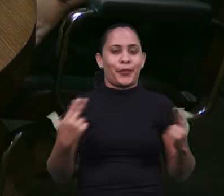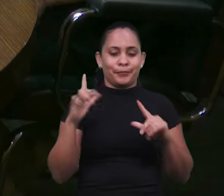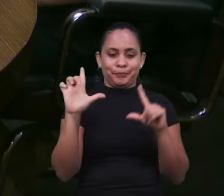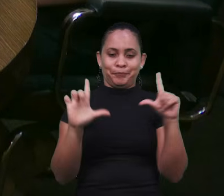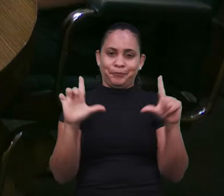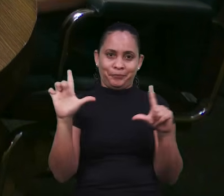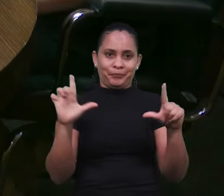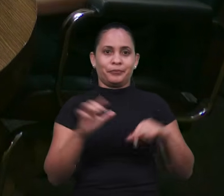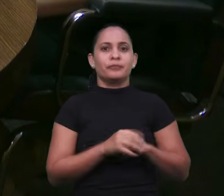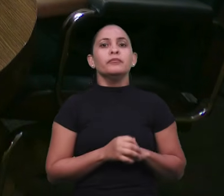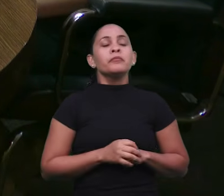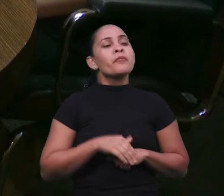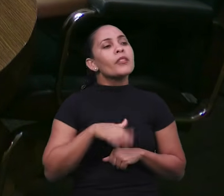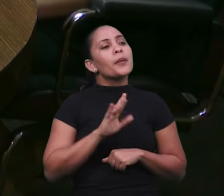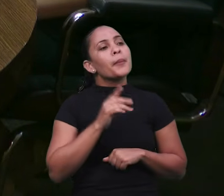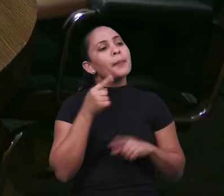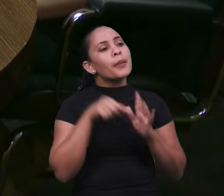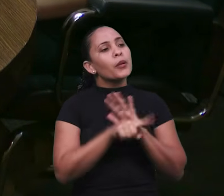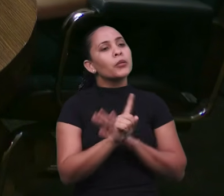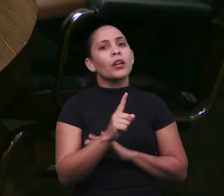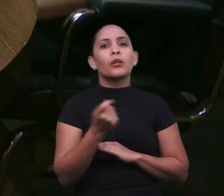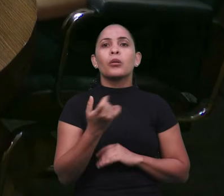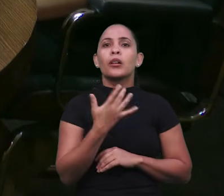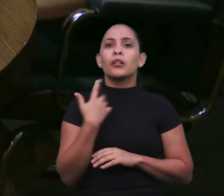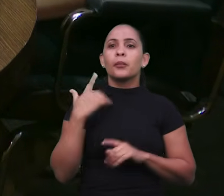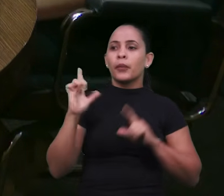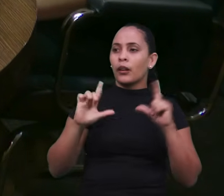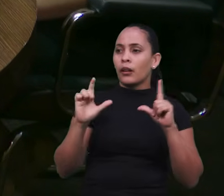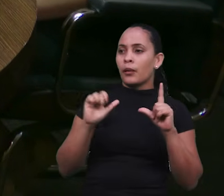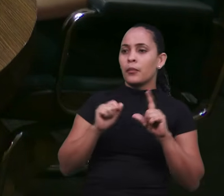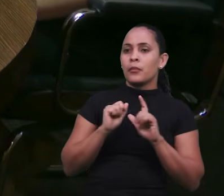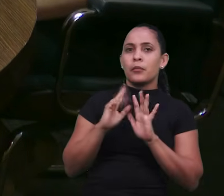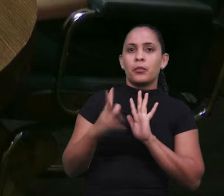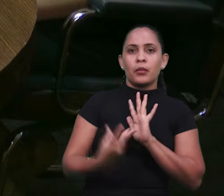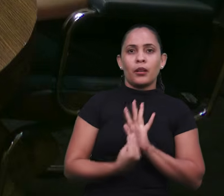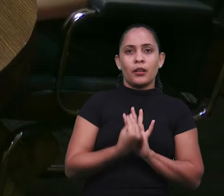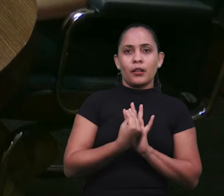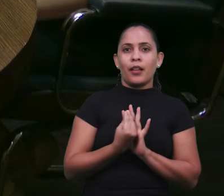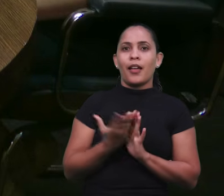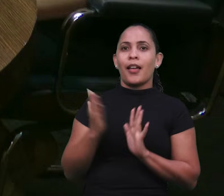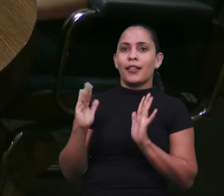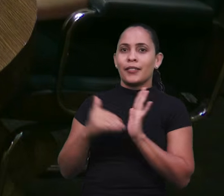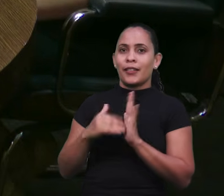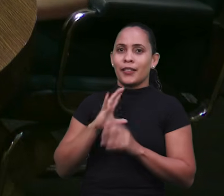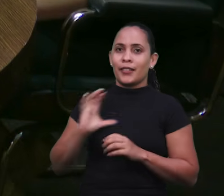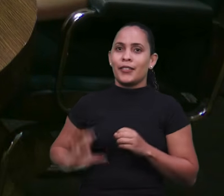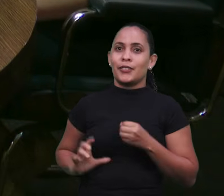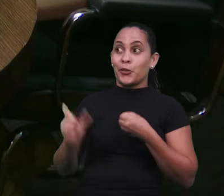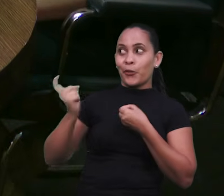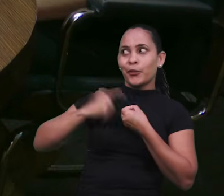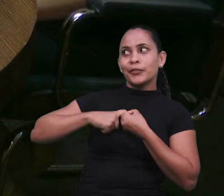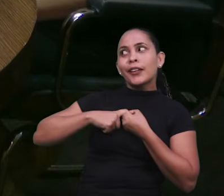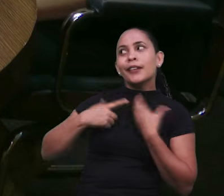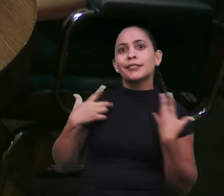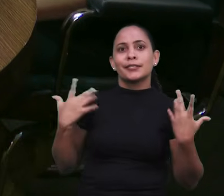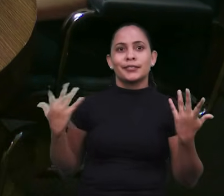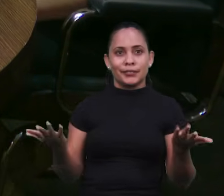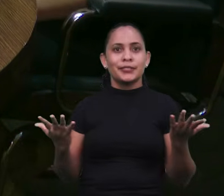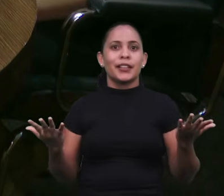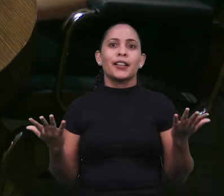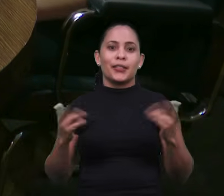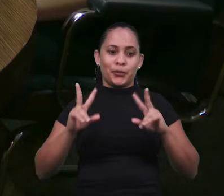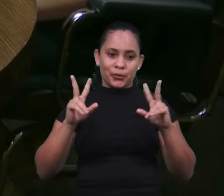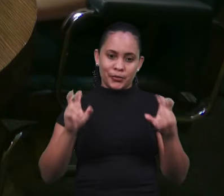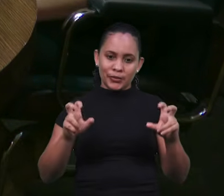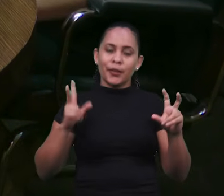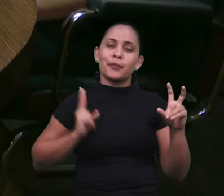não. Só. Uma vez me perguntaram, Priscila, vai até quando o programa Libras Sinais de Vida? Eu falei, até Cristo voltar. Quando o Senhor quiser. Né? Porque